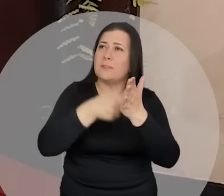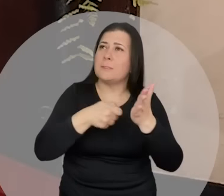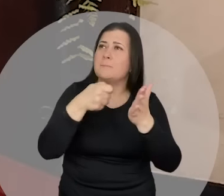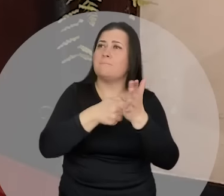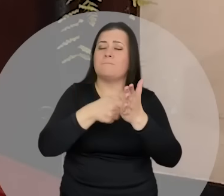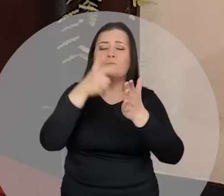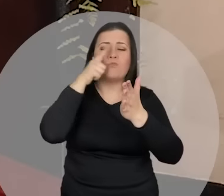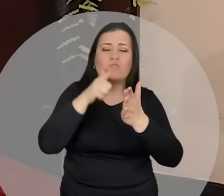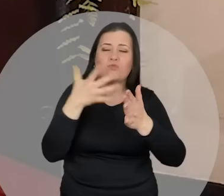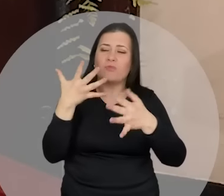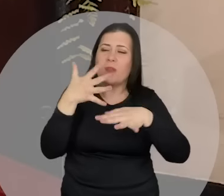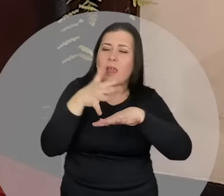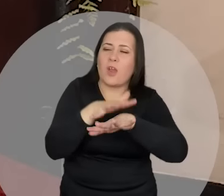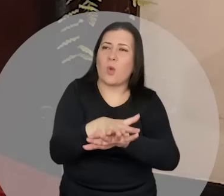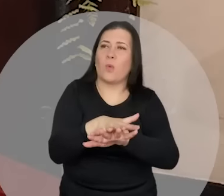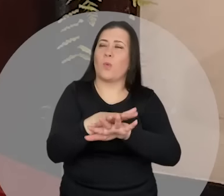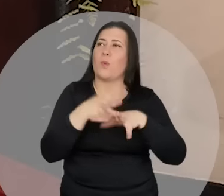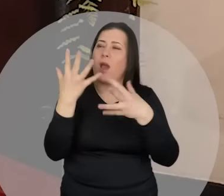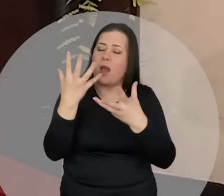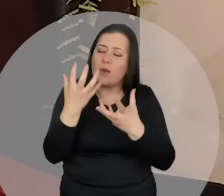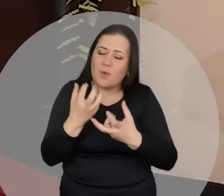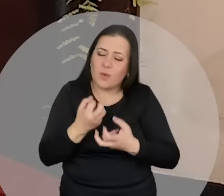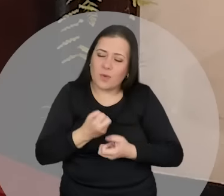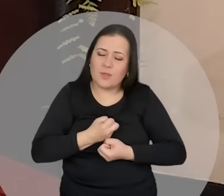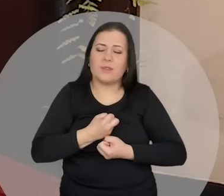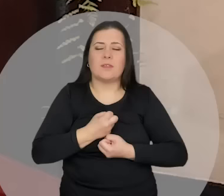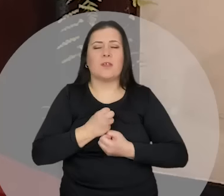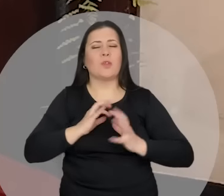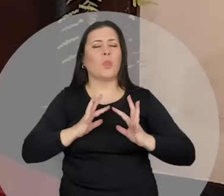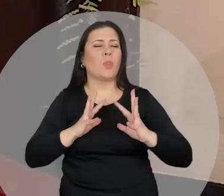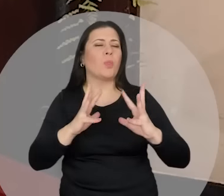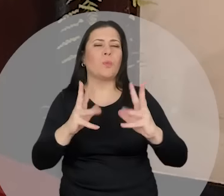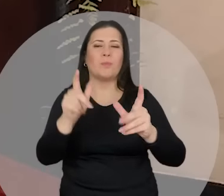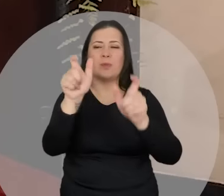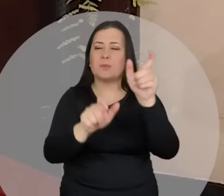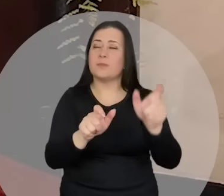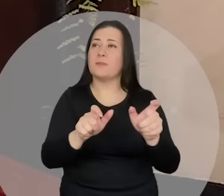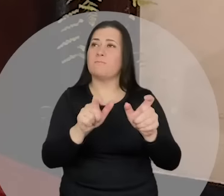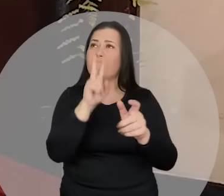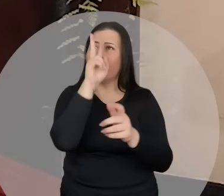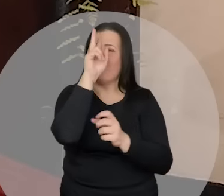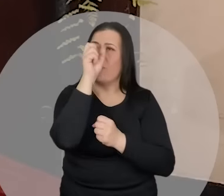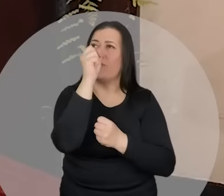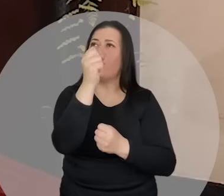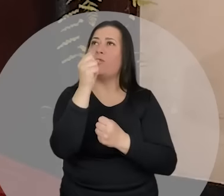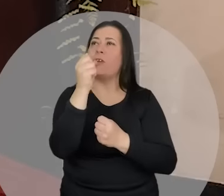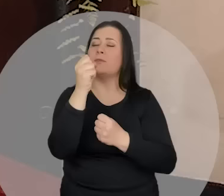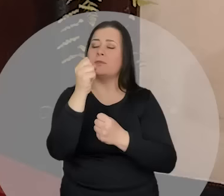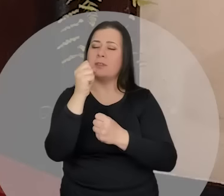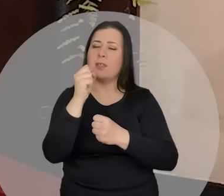e acolher todas as pessoas. Fortalece as ações que promovem